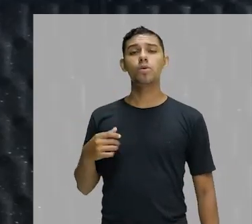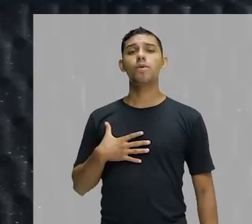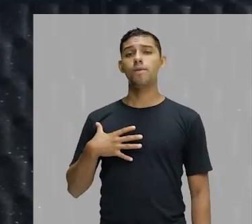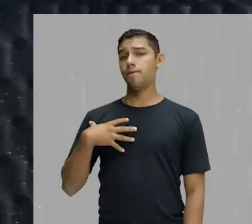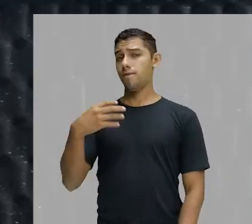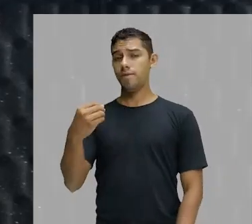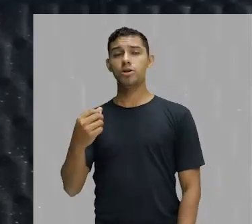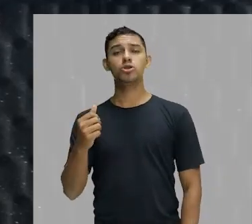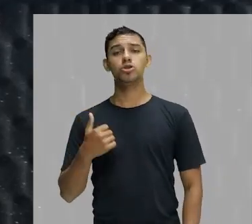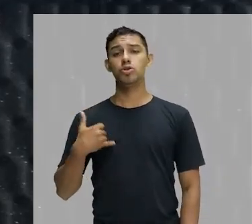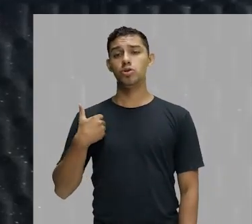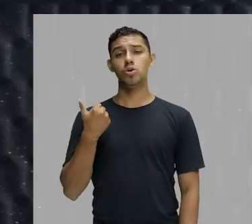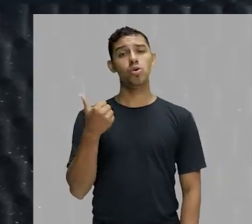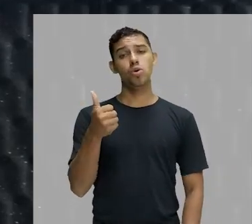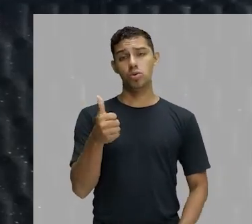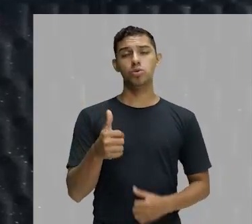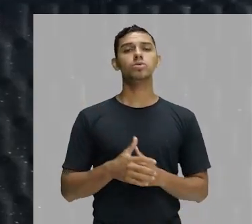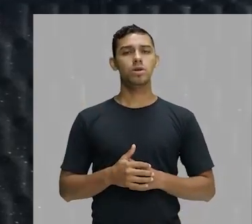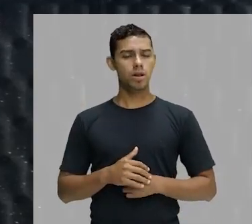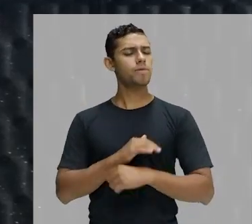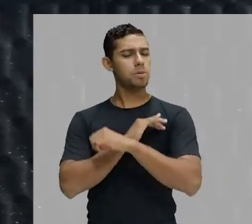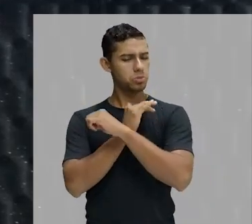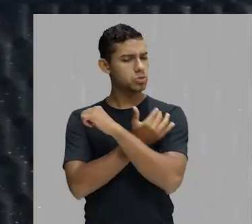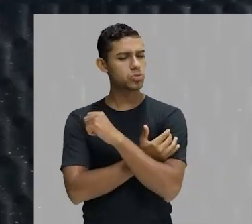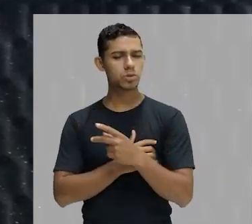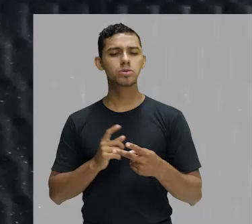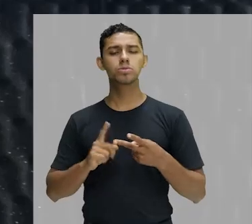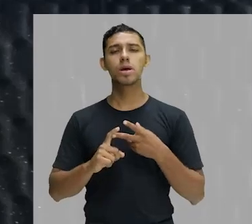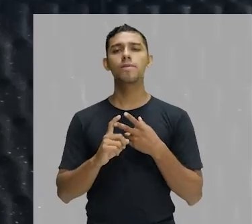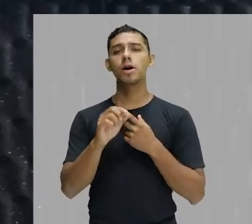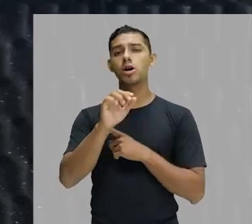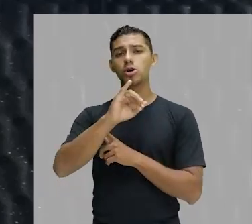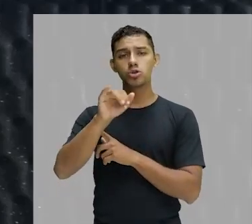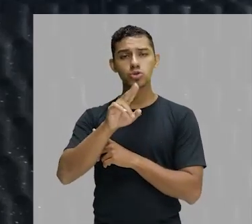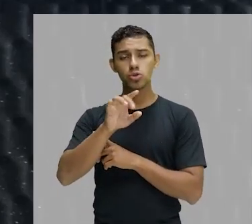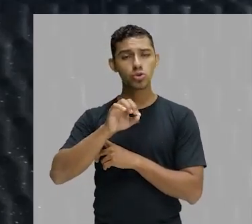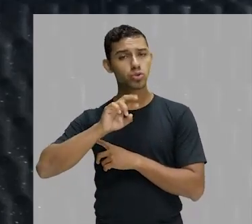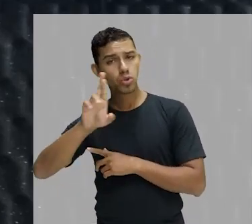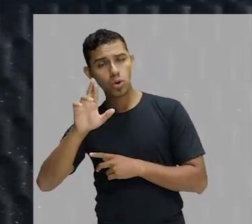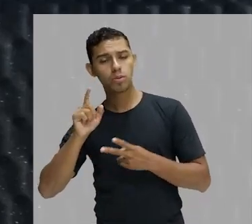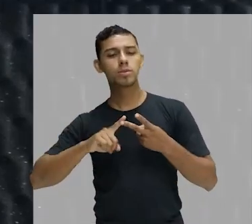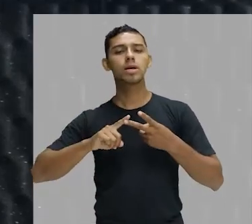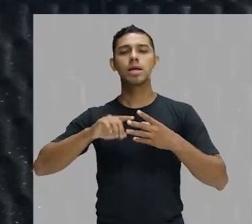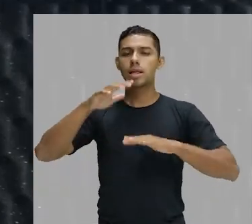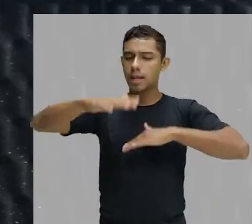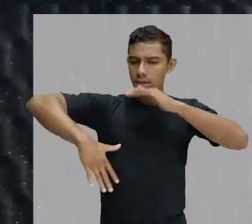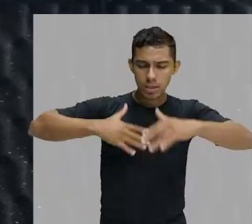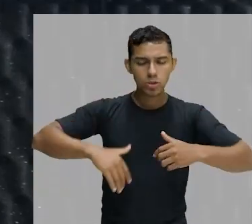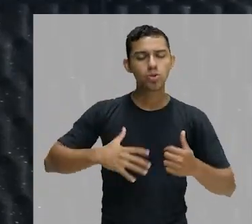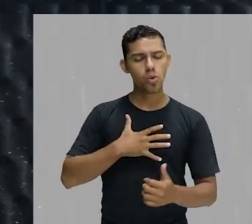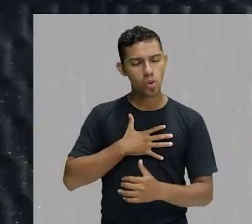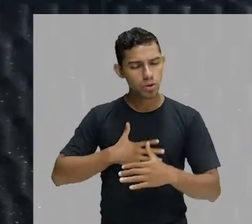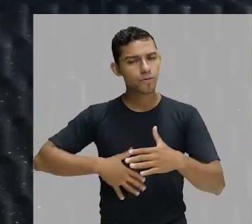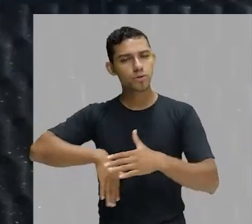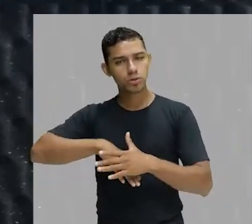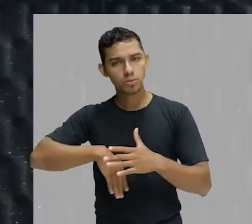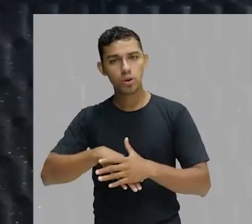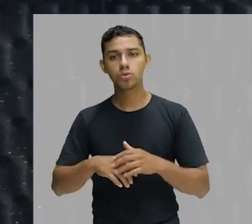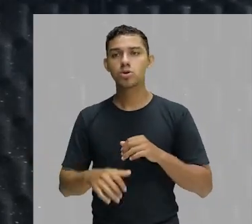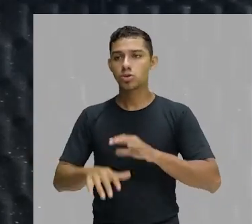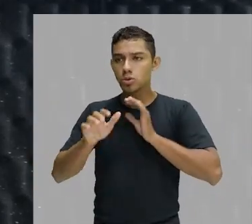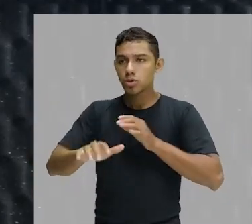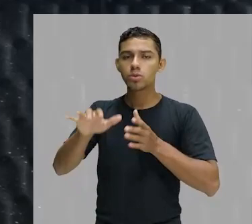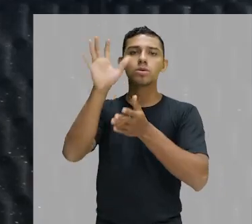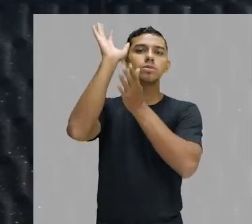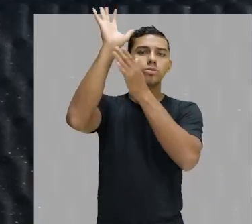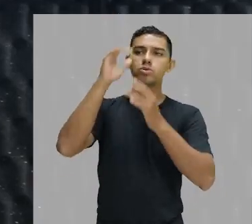nada. Ele faz musculação, ele faz judô, ele faz natação, gosta de futebol, eu jogo basquete